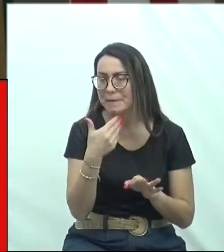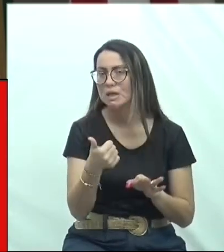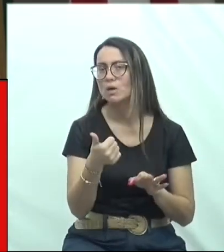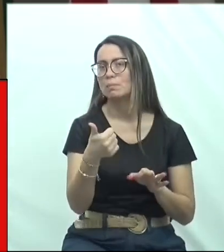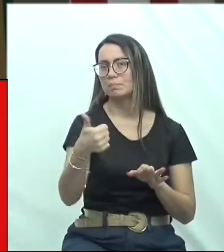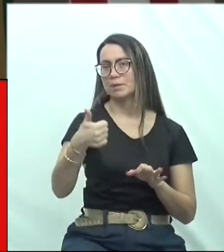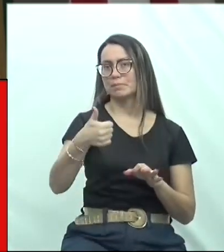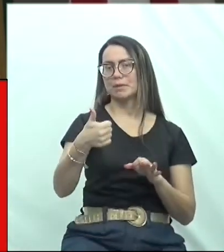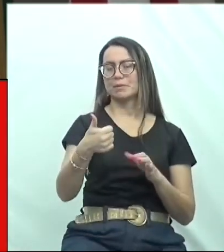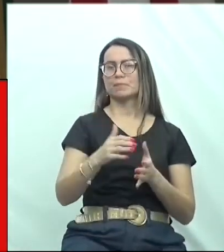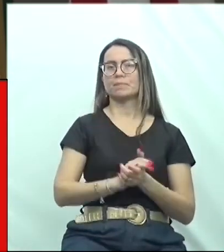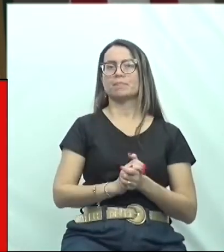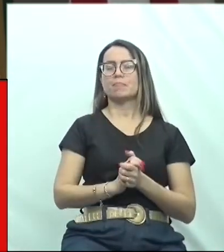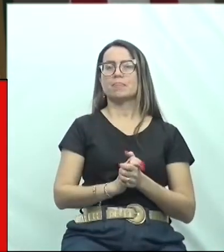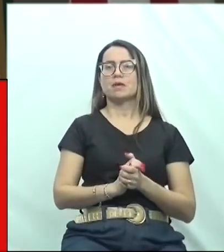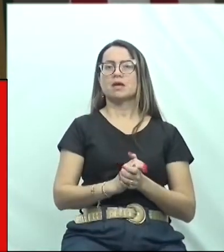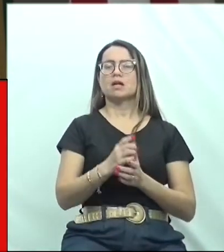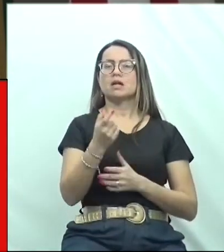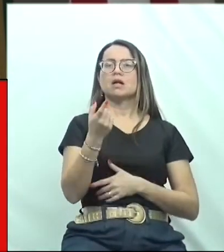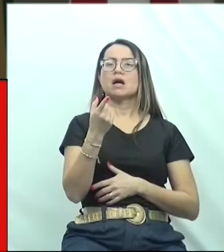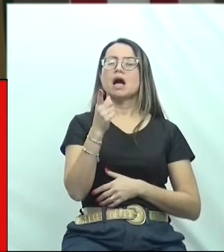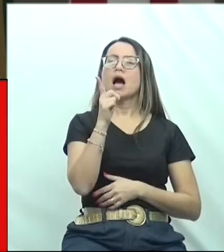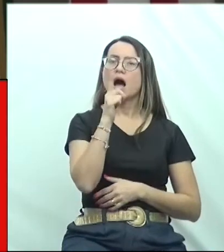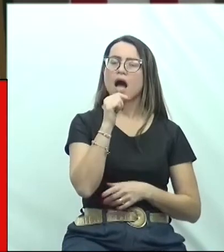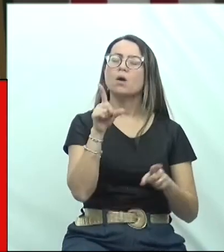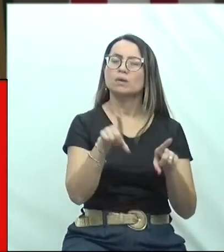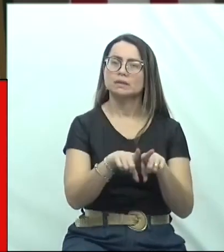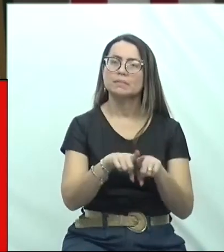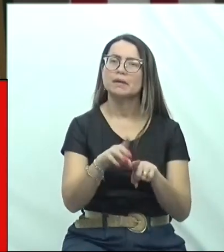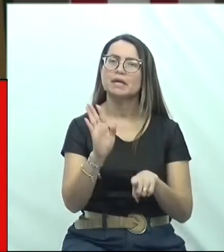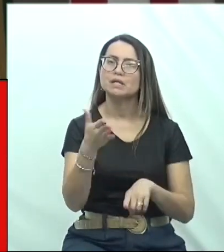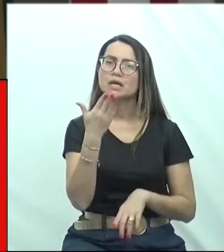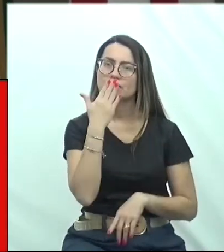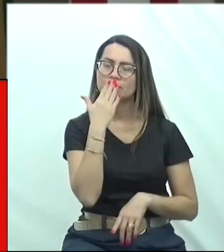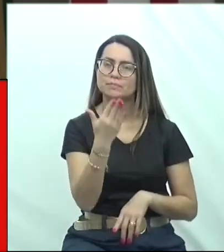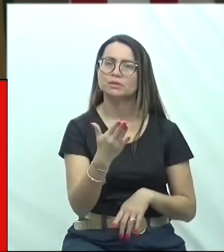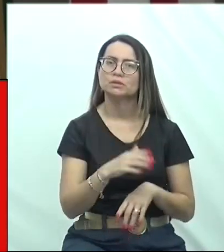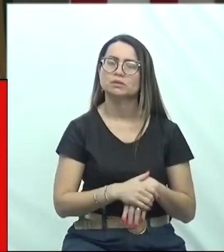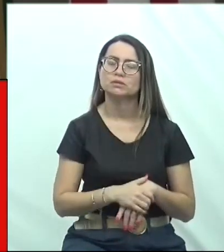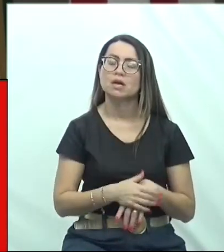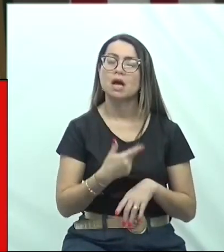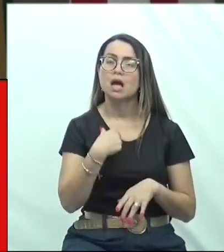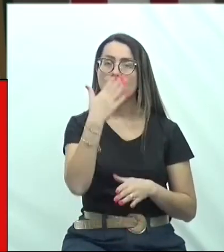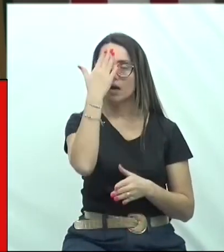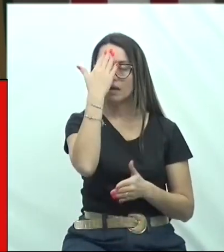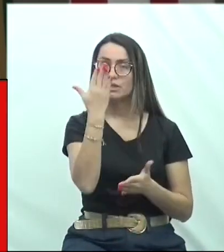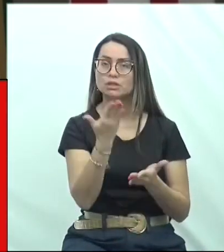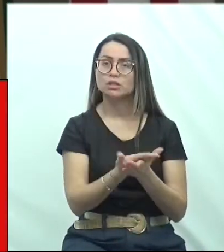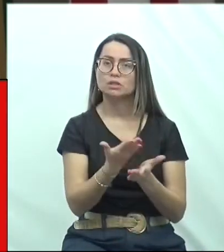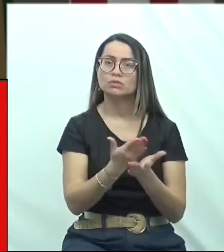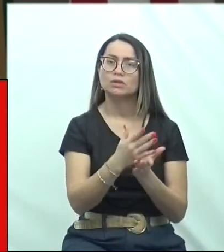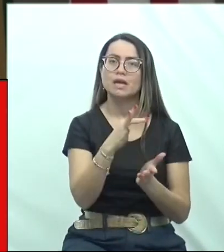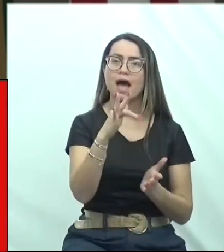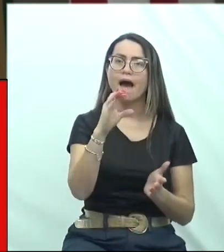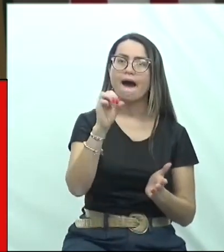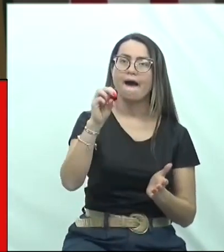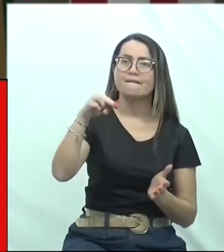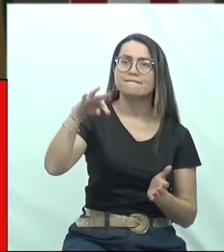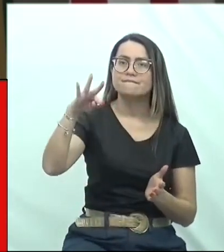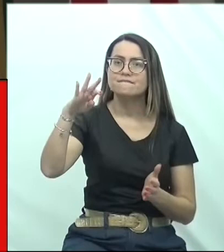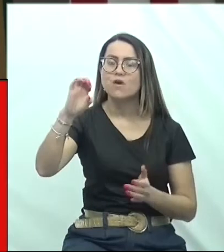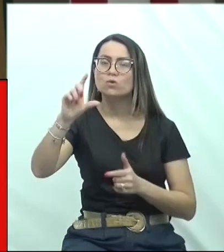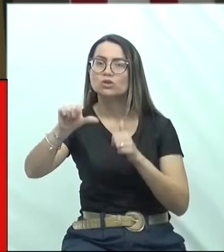água também, a gente fez também o requerimento, eu acho que essas fontes renováveis, eu acho que tem que ser debatido com